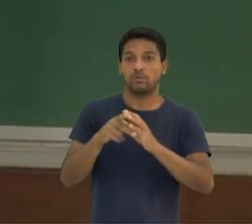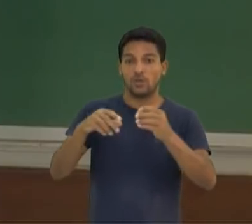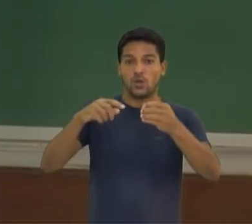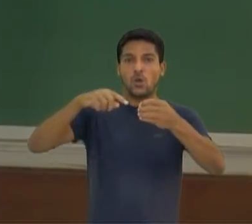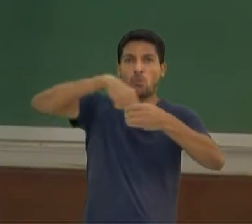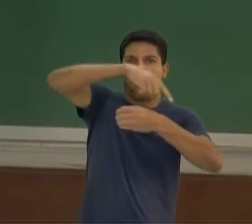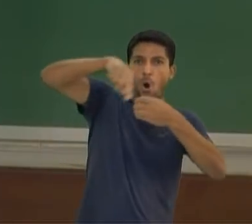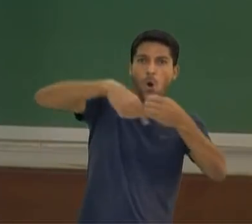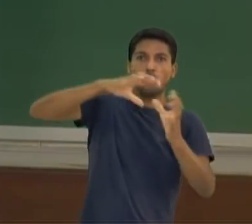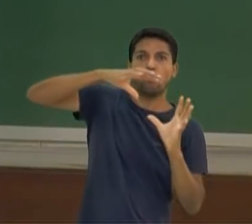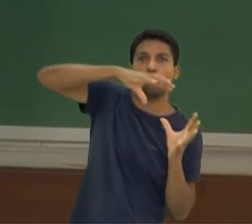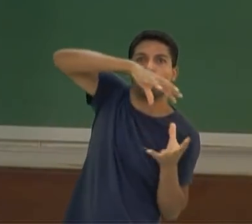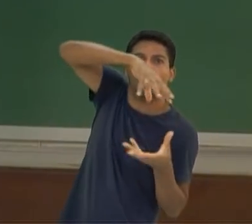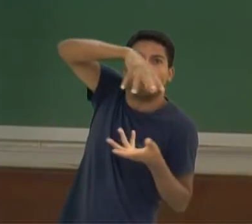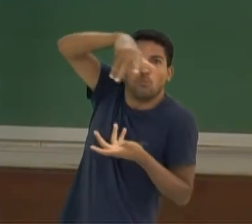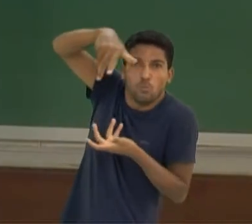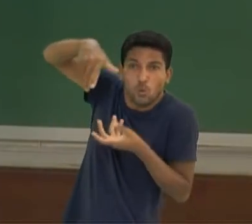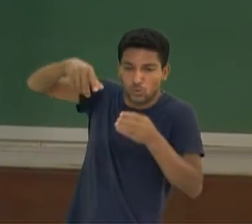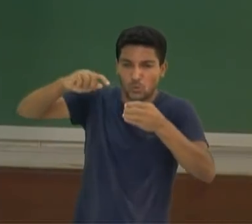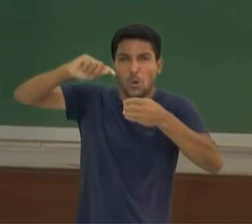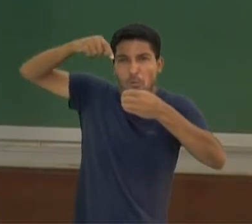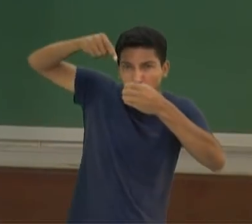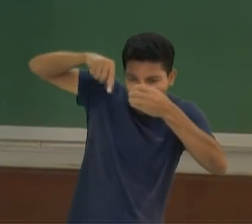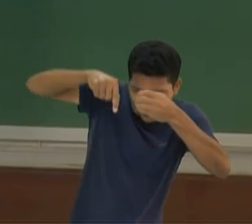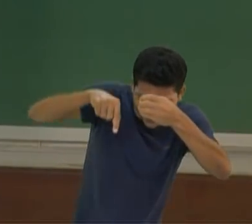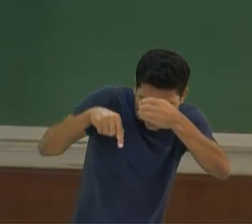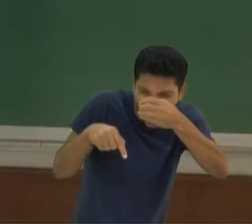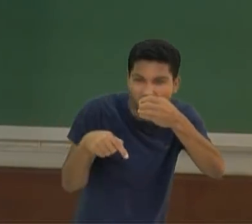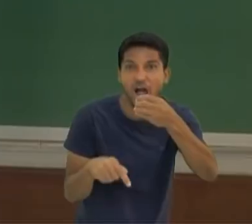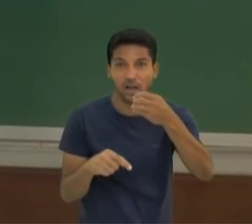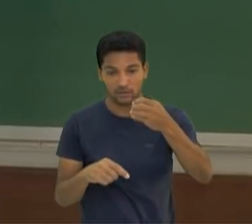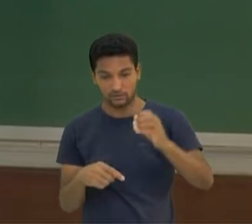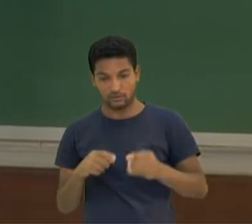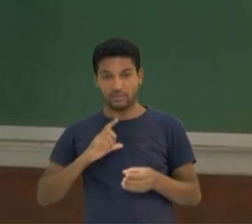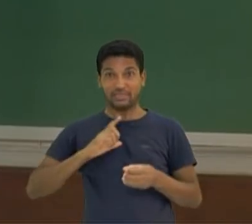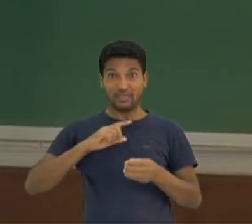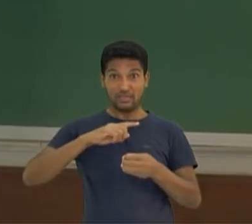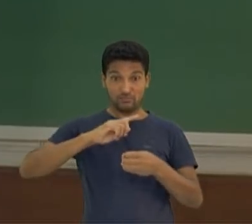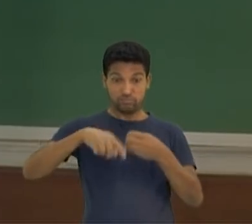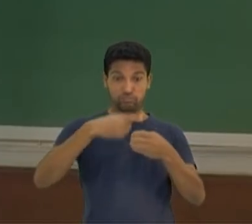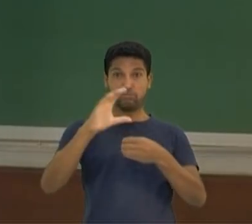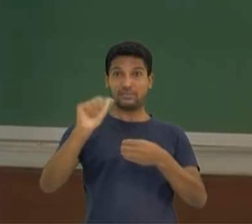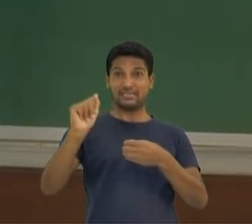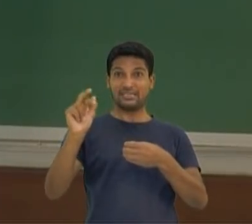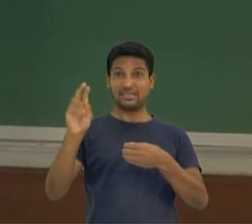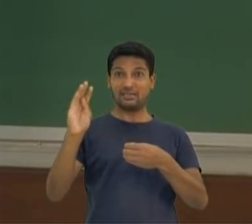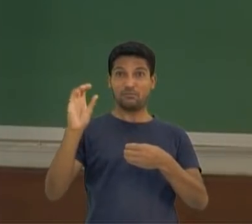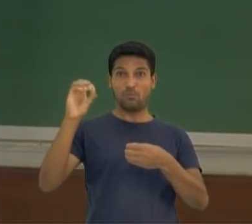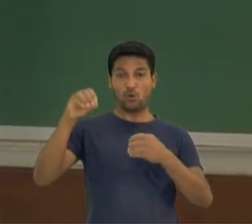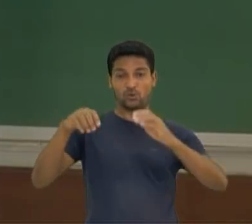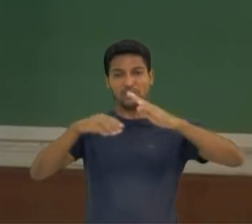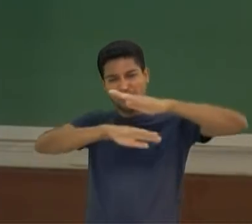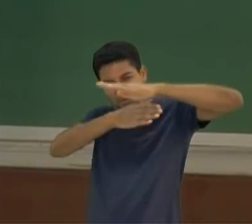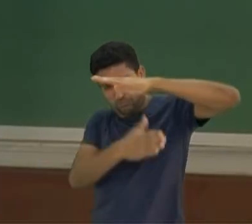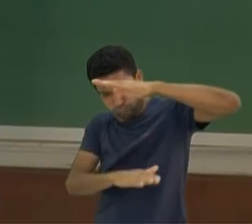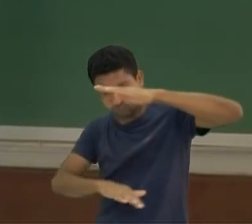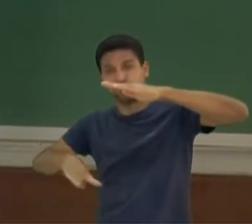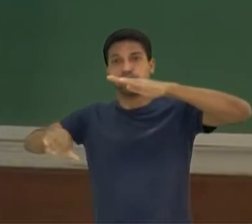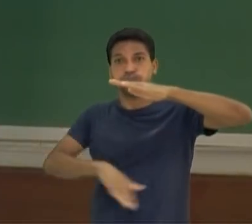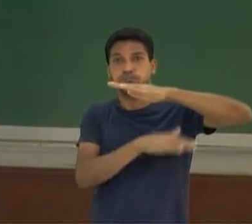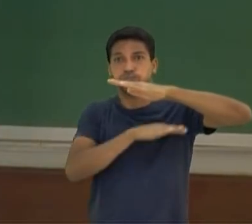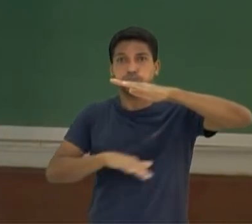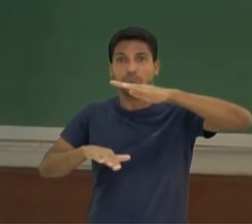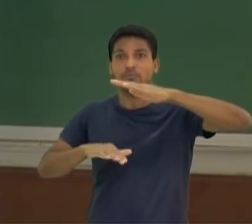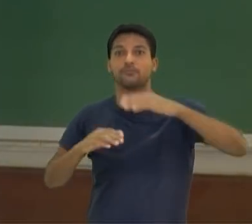no universo! Existe como elemento livre nas formas de diamante e grafite.